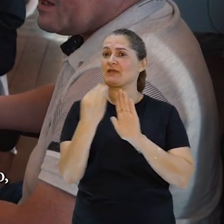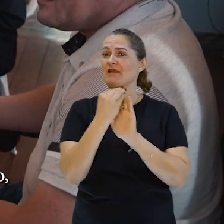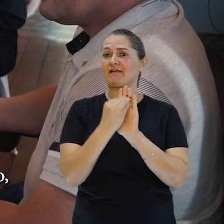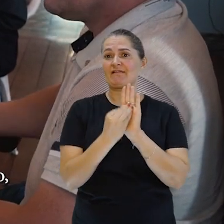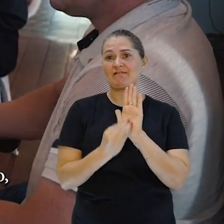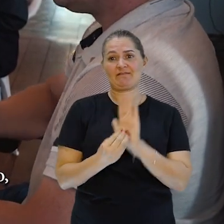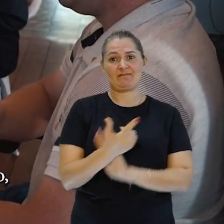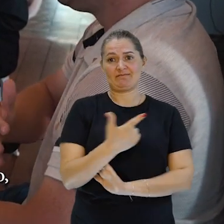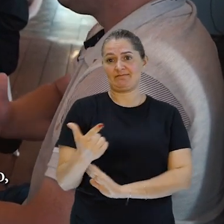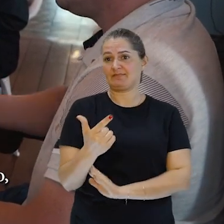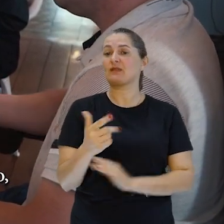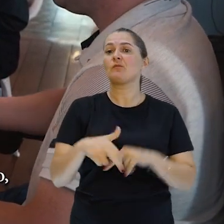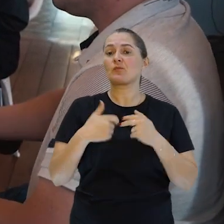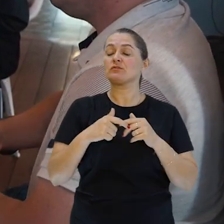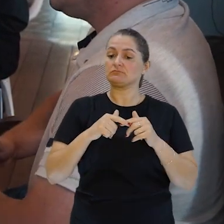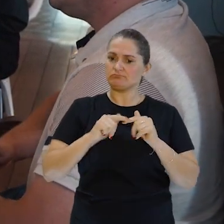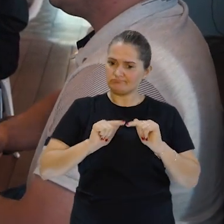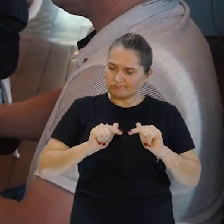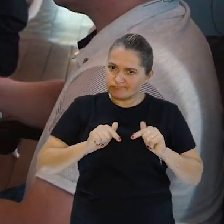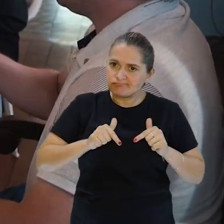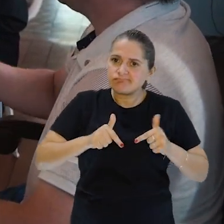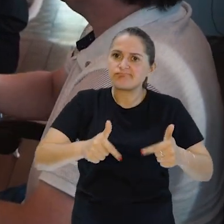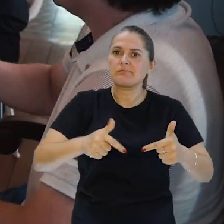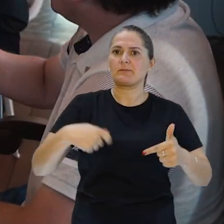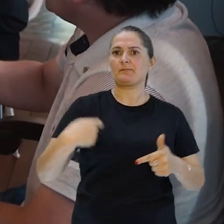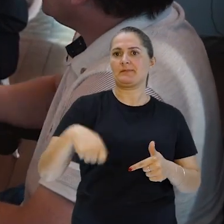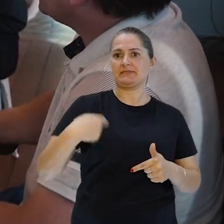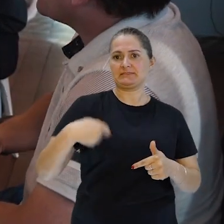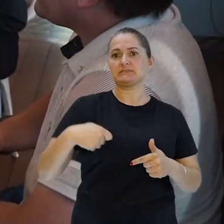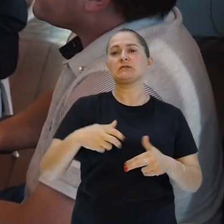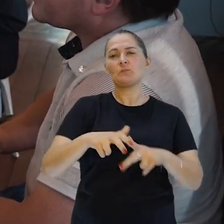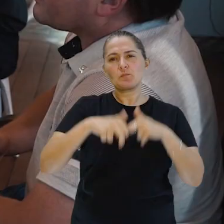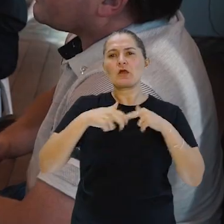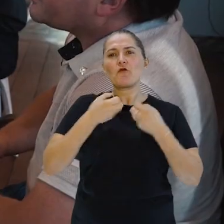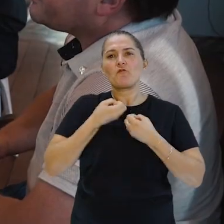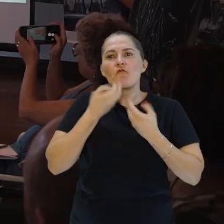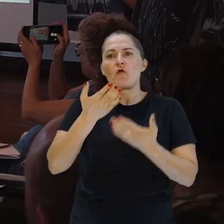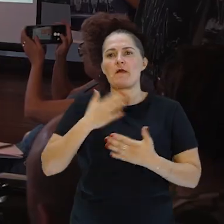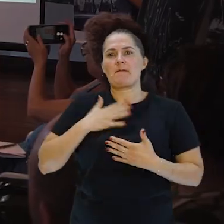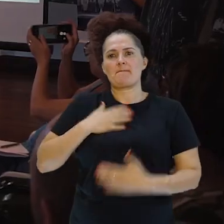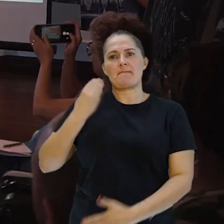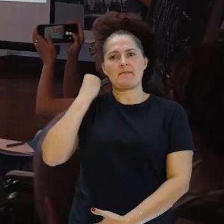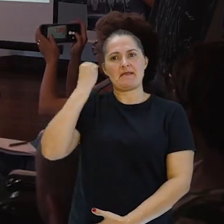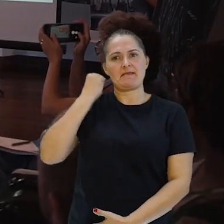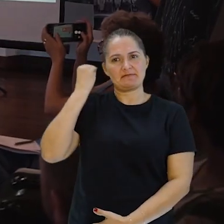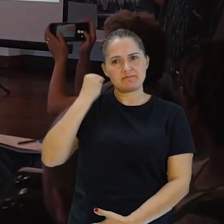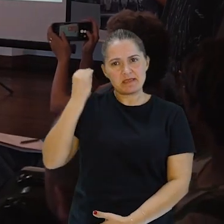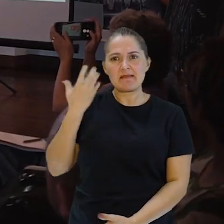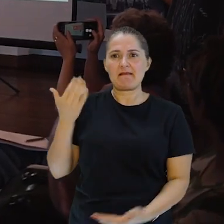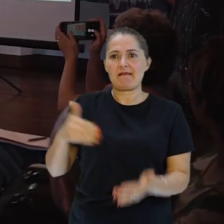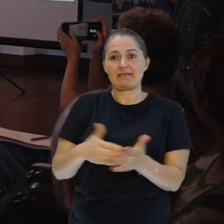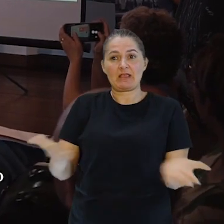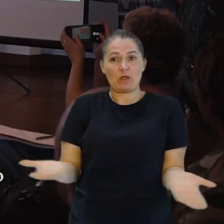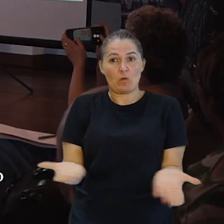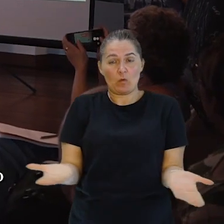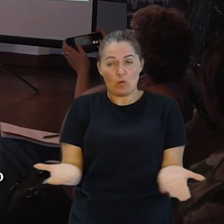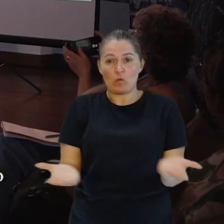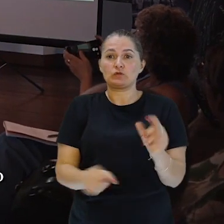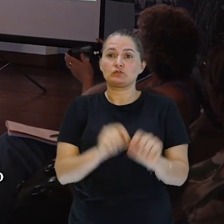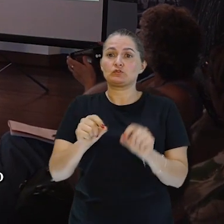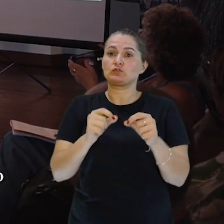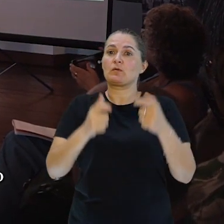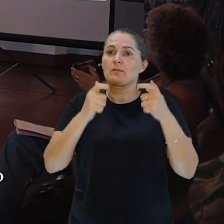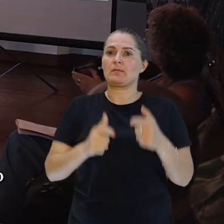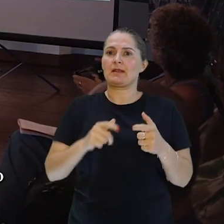catalogação. Tem tudo um trabalho a ser feito, né? Então vou passar um pouquinho da experiência do que foi feito até hoje, em especial o Ponto de Cultura, mas deixando